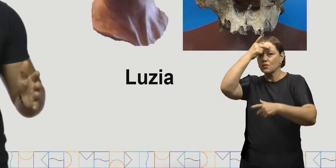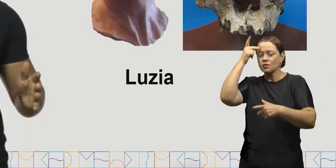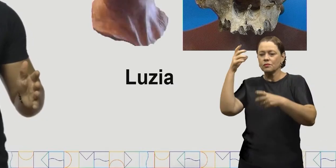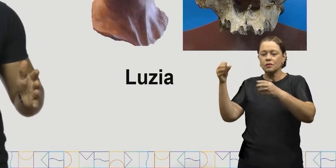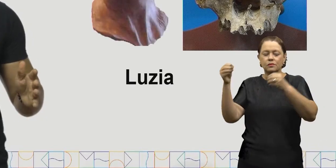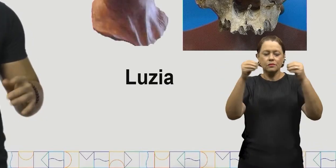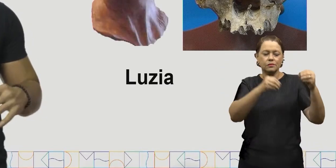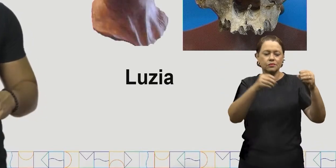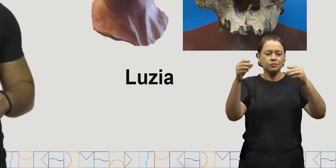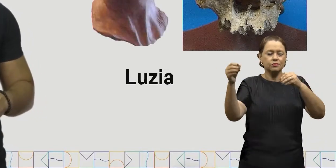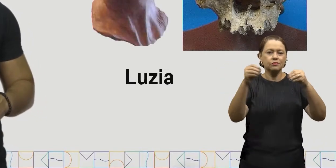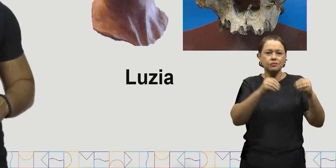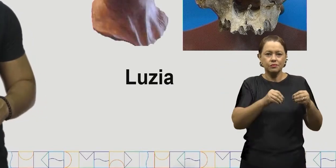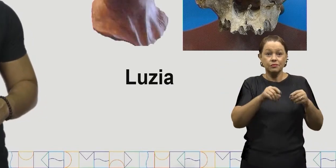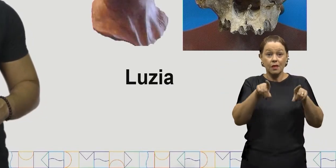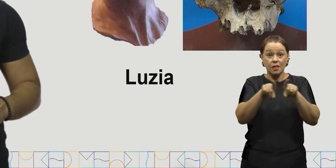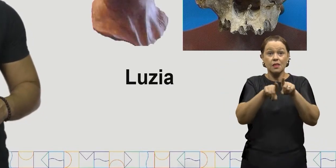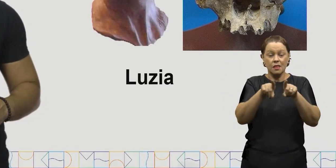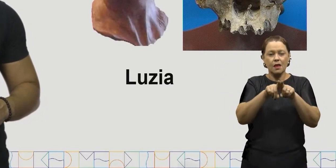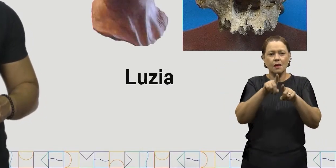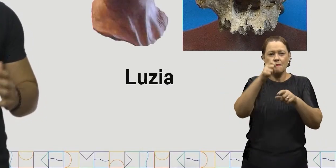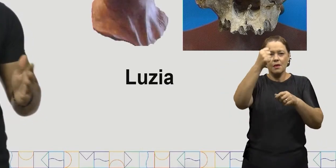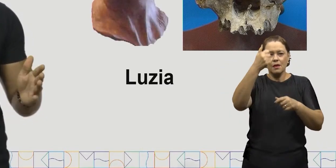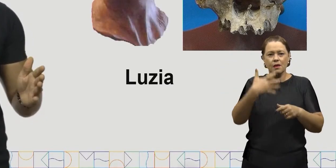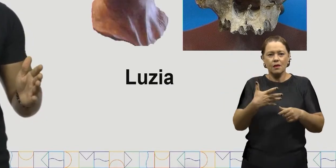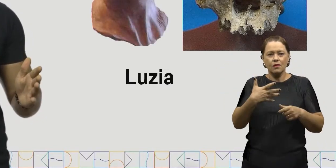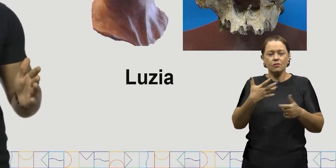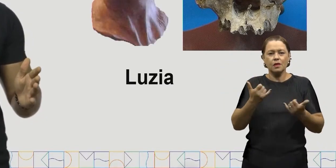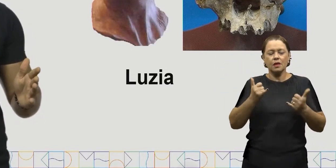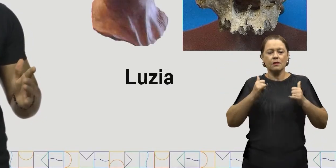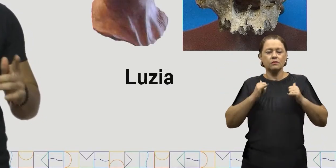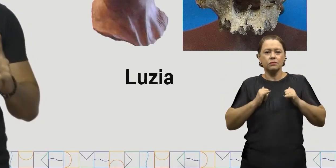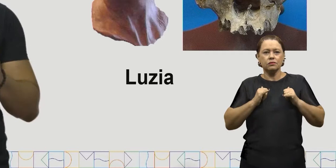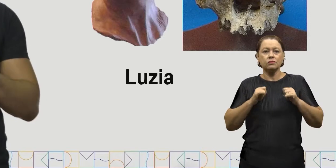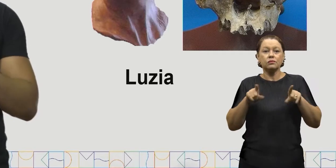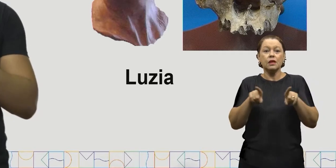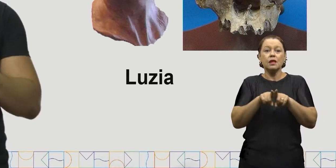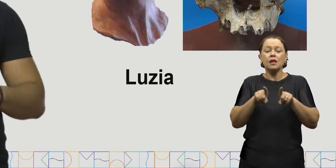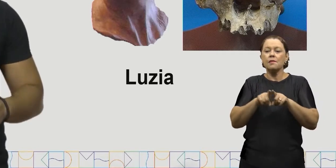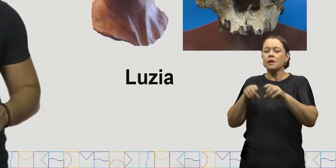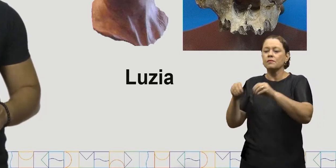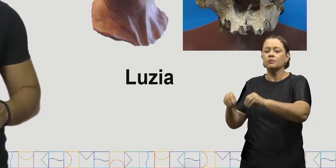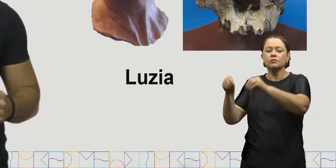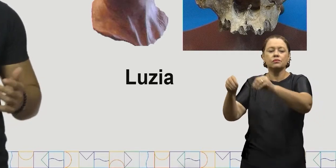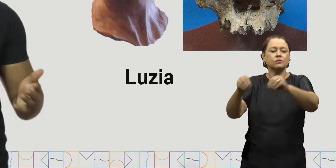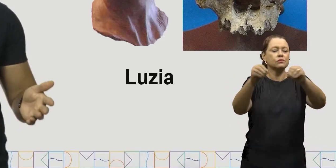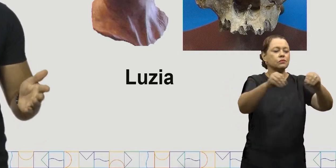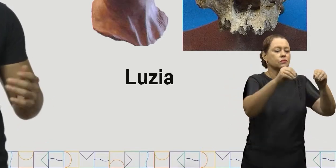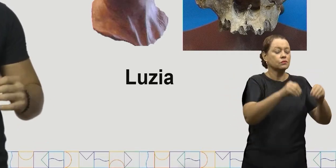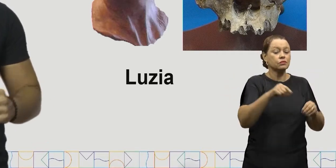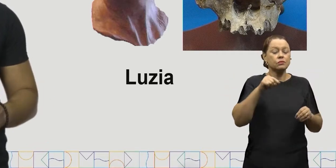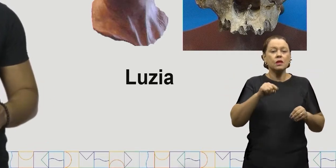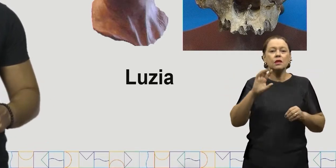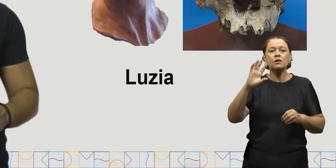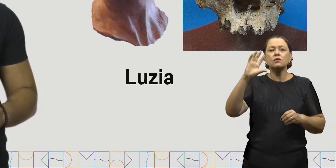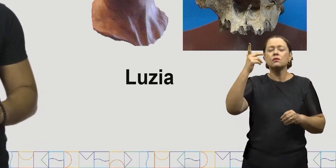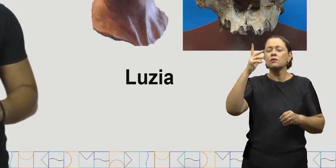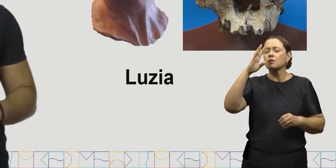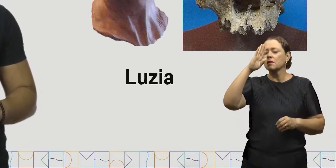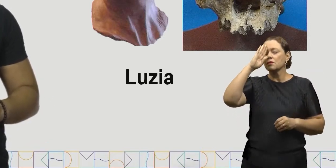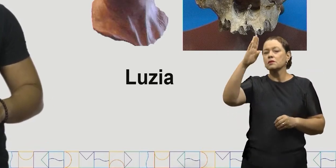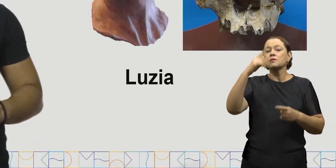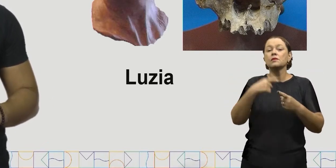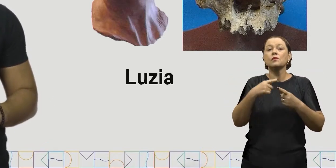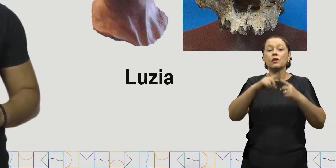também deve lembrar que eu falei sobre nomadismo e sedentarismo, não é? Essa migração ocorreu principalmente porque o